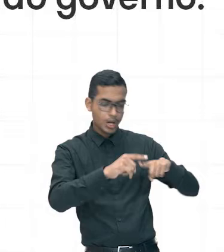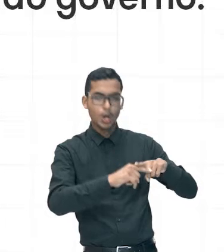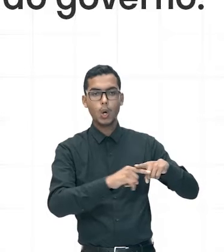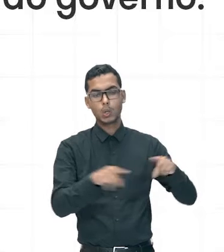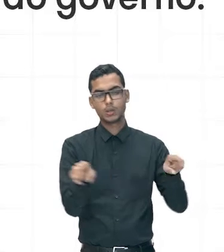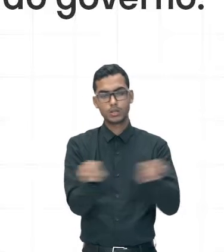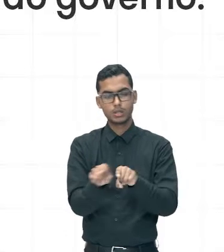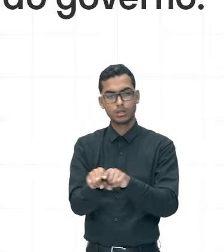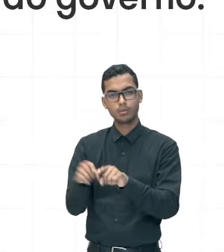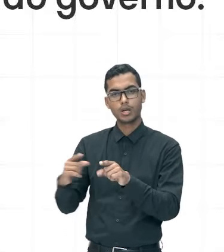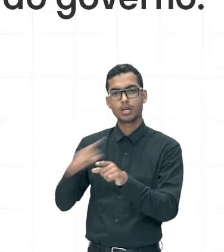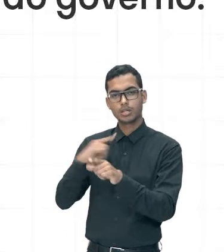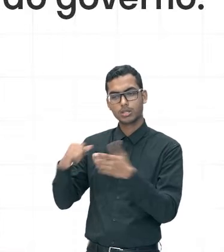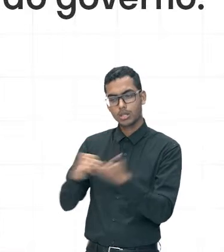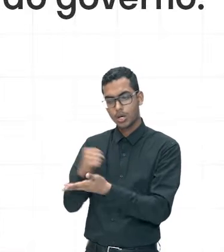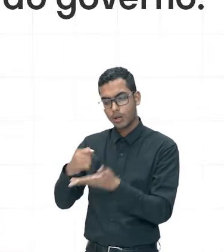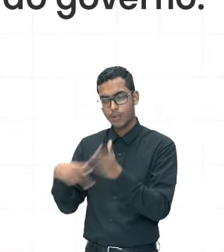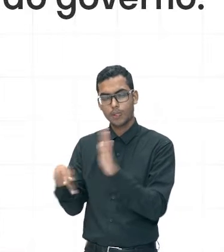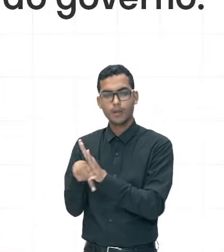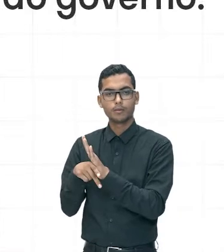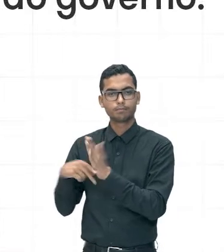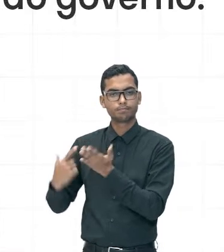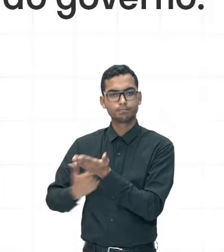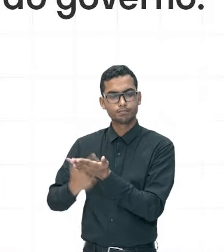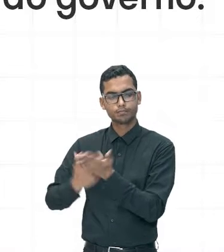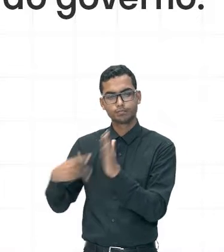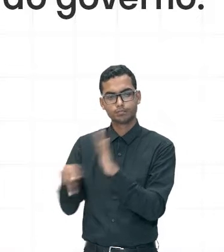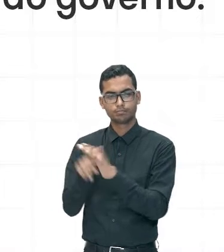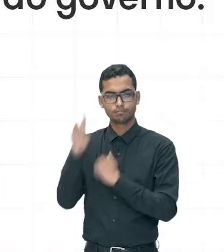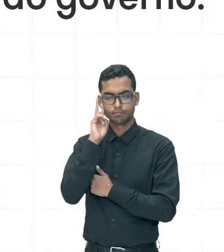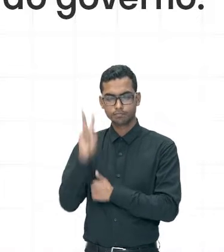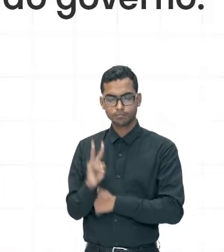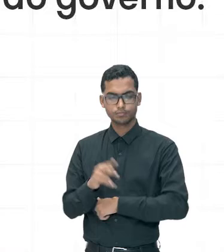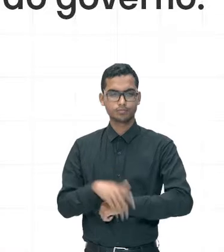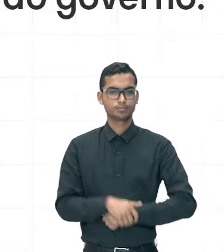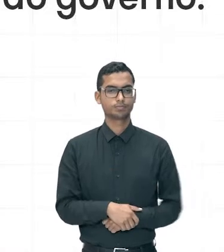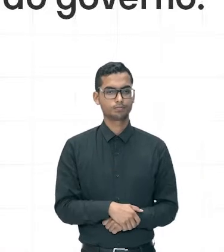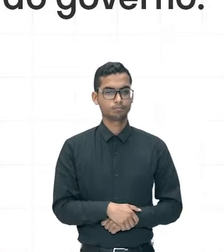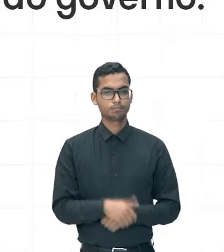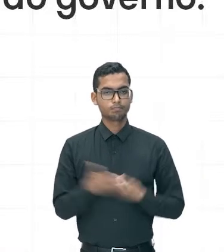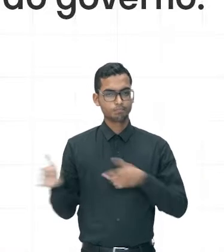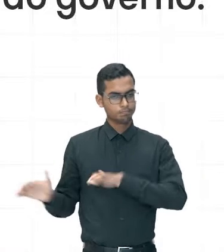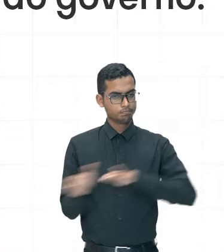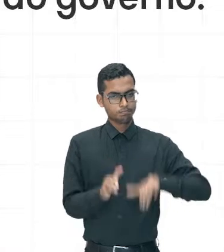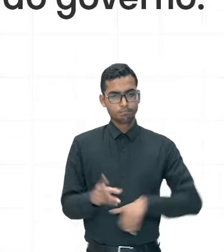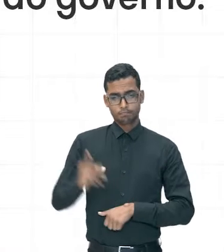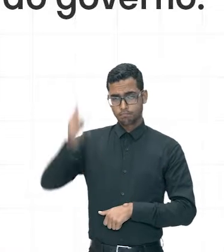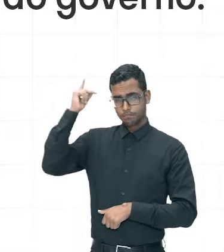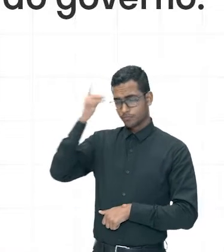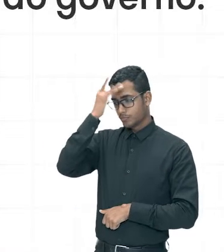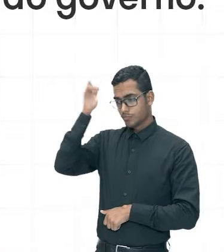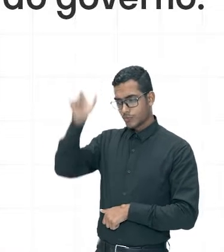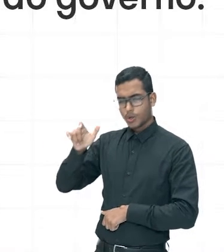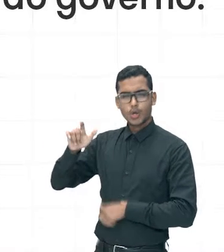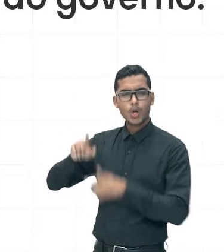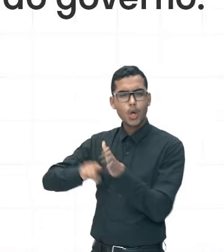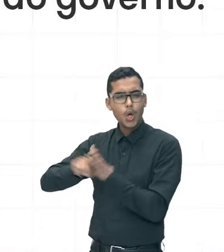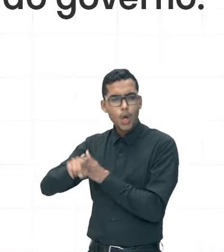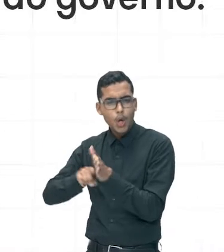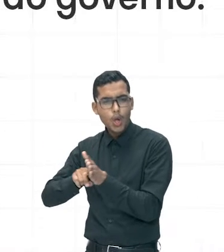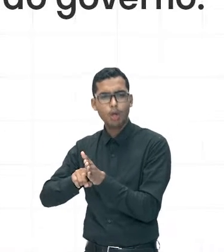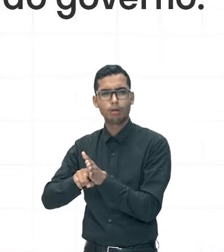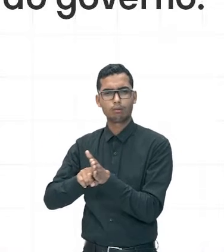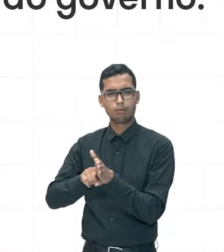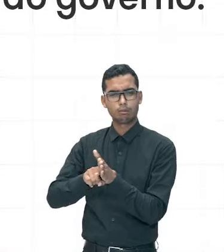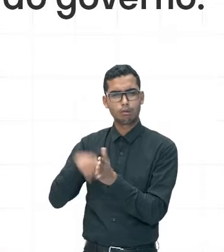nessa cartela que o professor trouxe, ó. Antigamente, quando os historiadores estavam estudando coisas antigas, eles não tinham